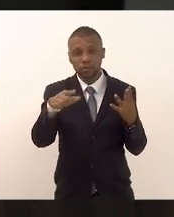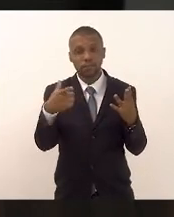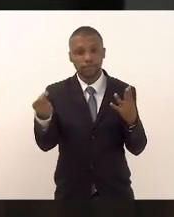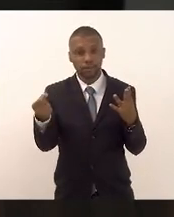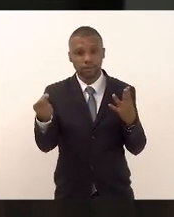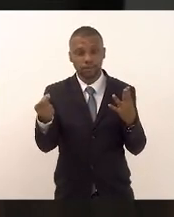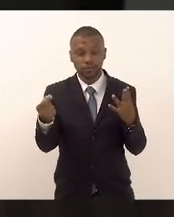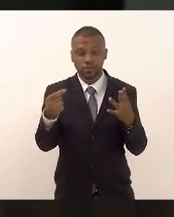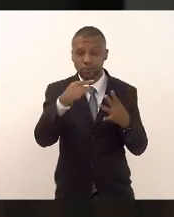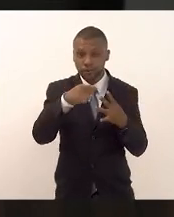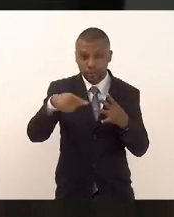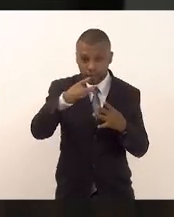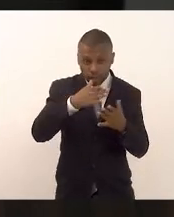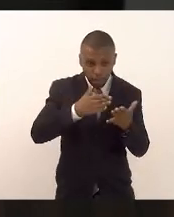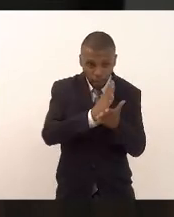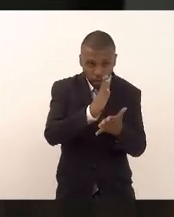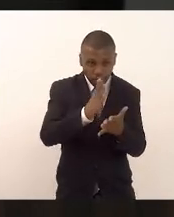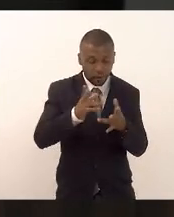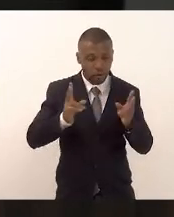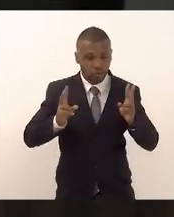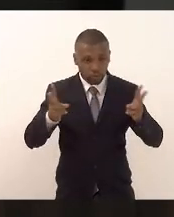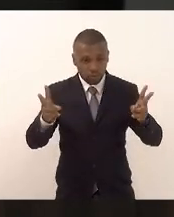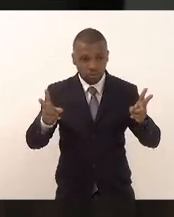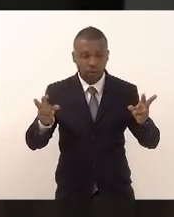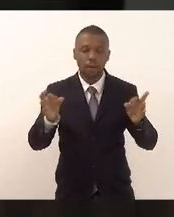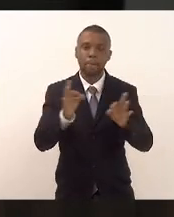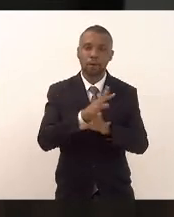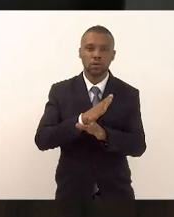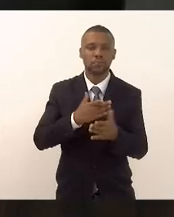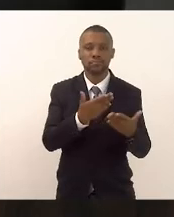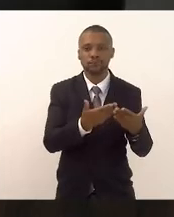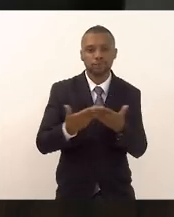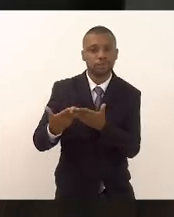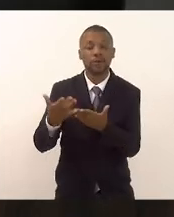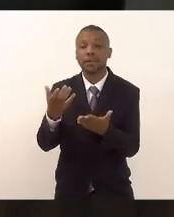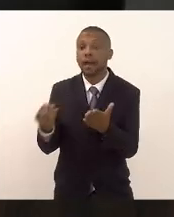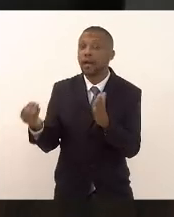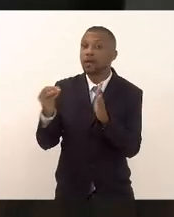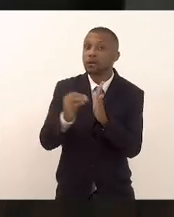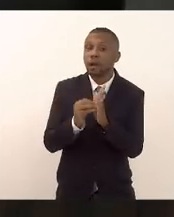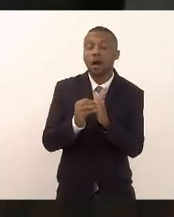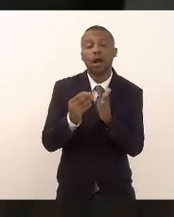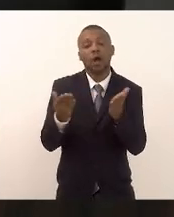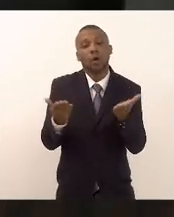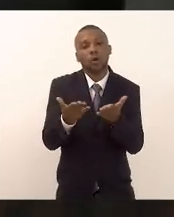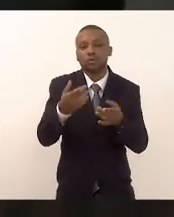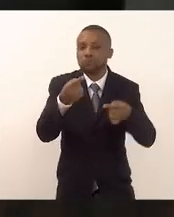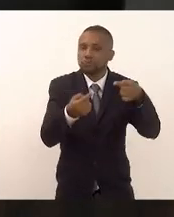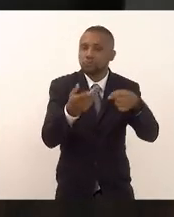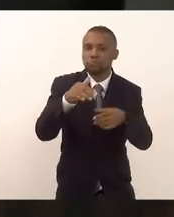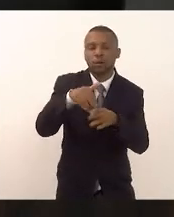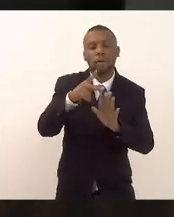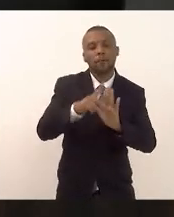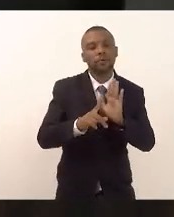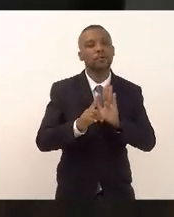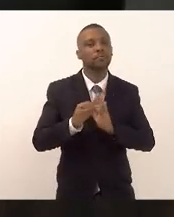os que aprovam, permaneçam como estão, aprovados. Requer inclusão na ordem do dia dos projetos de